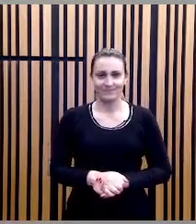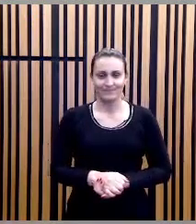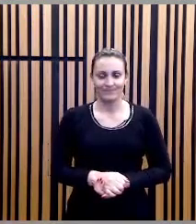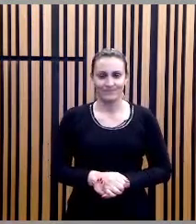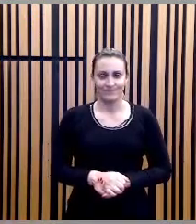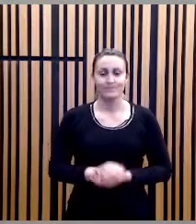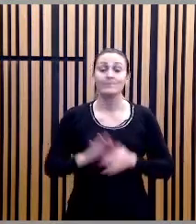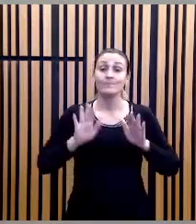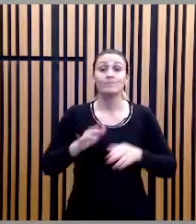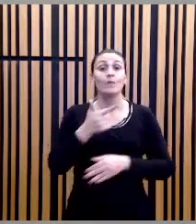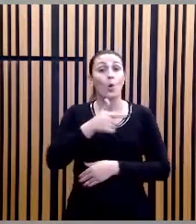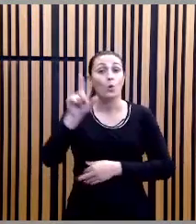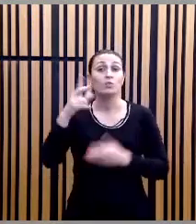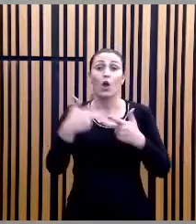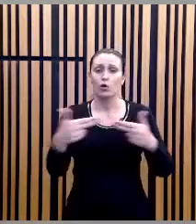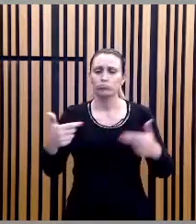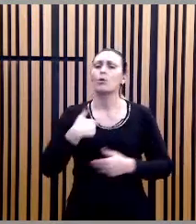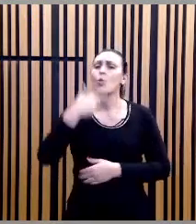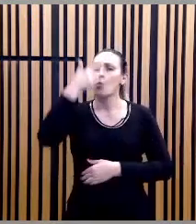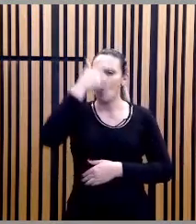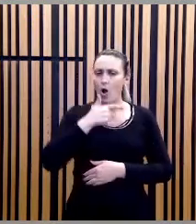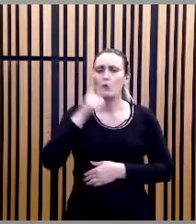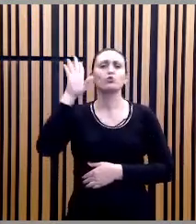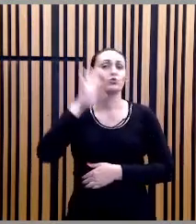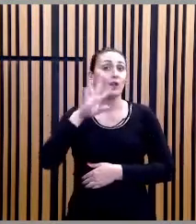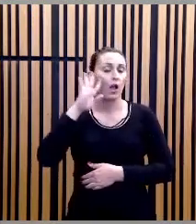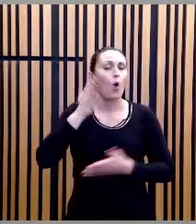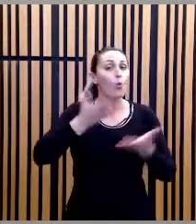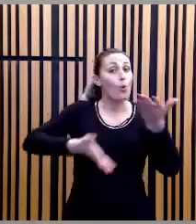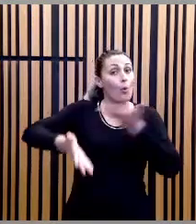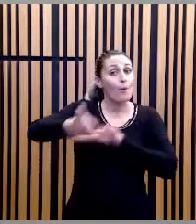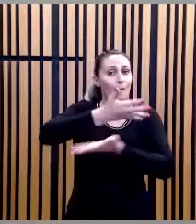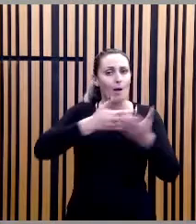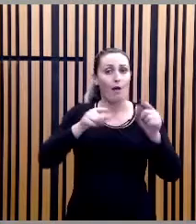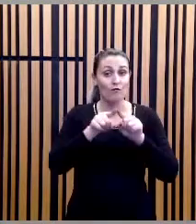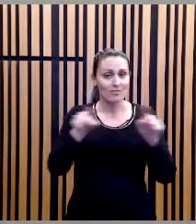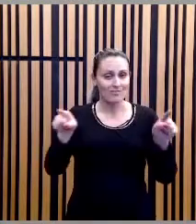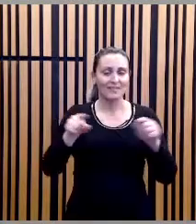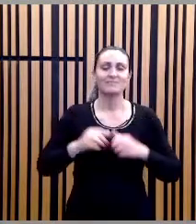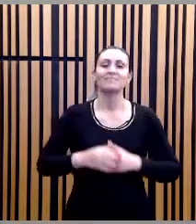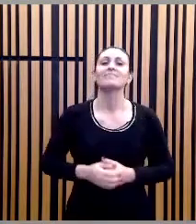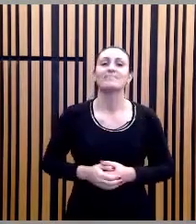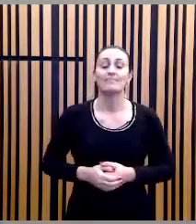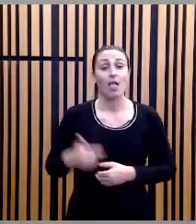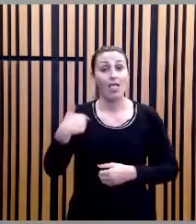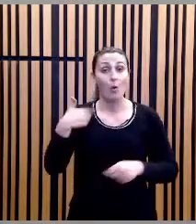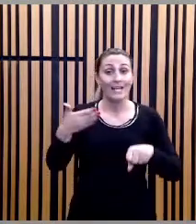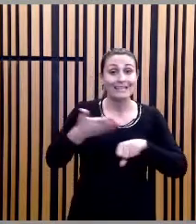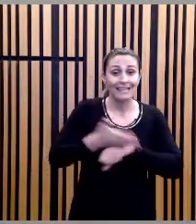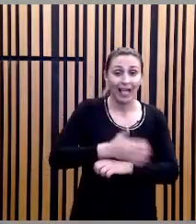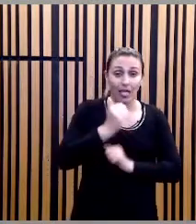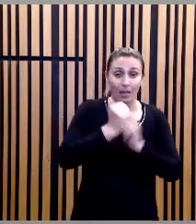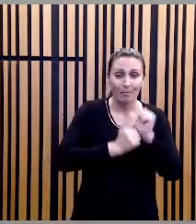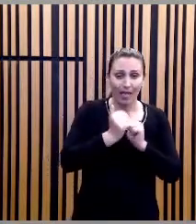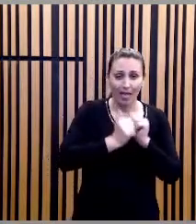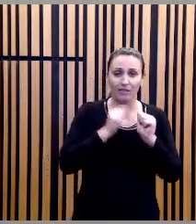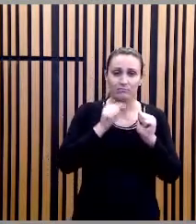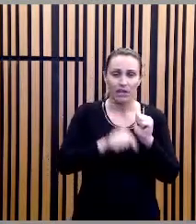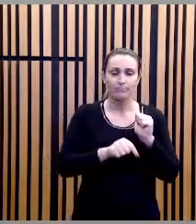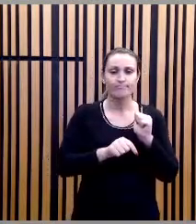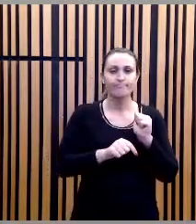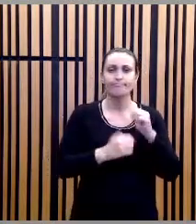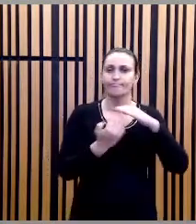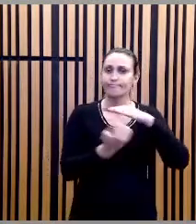Outra coisa que eu acho legal de compartilhar aí com vocês, pessoal, é que eu, quando entrei na incubadora, não tinha a mínima ideia do que uma